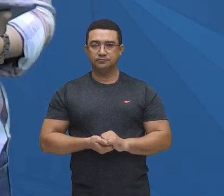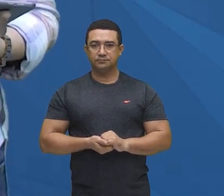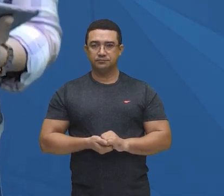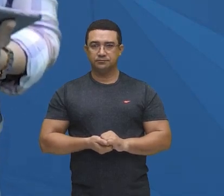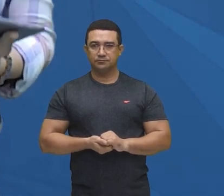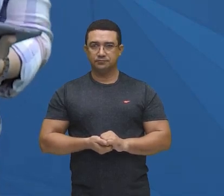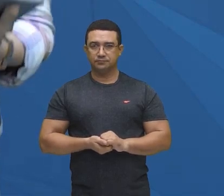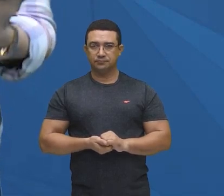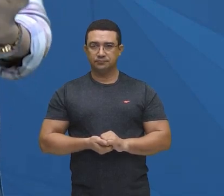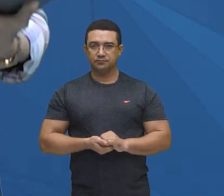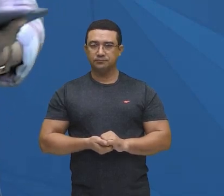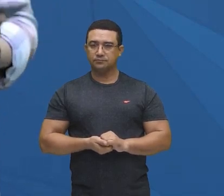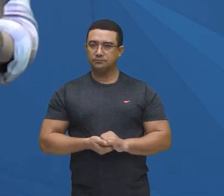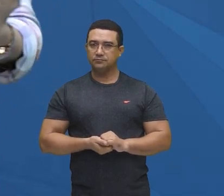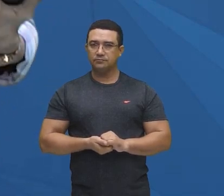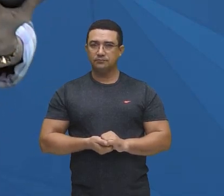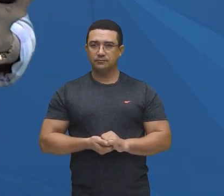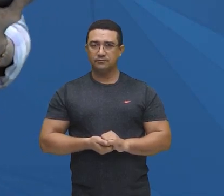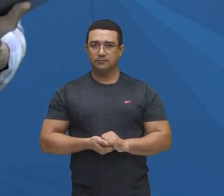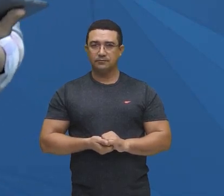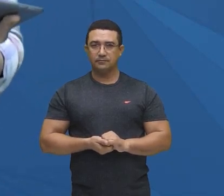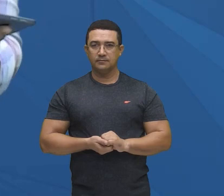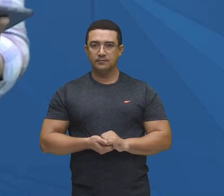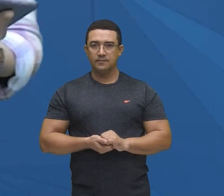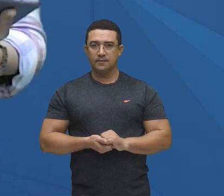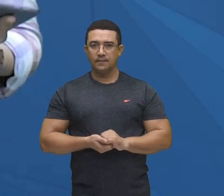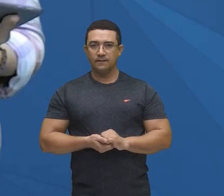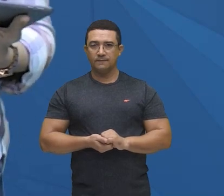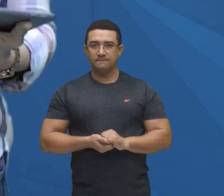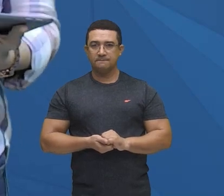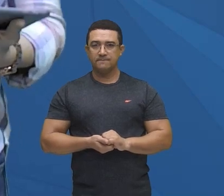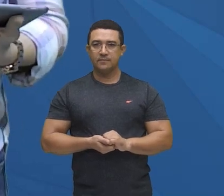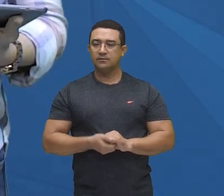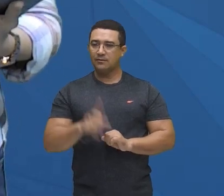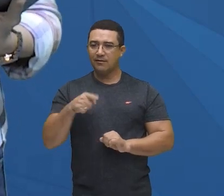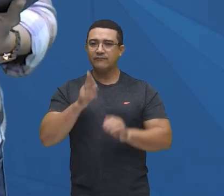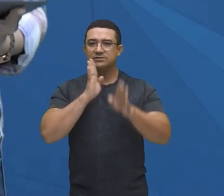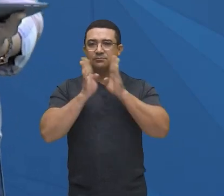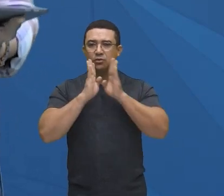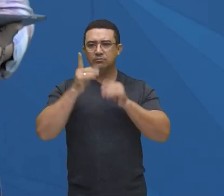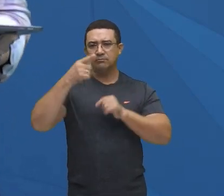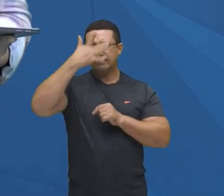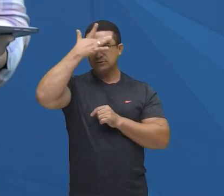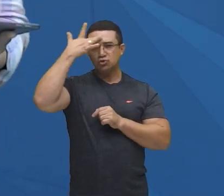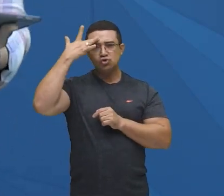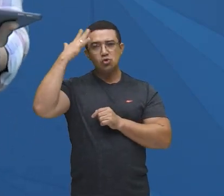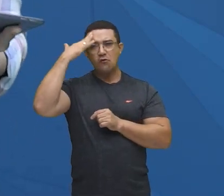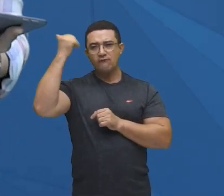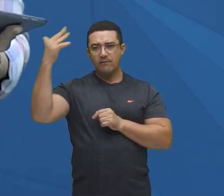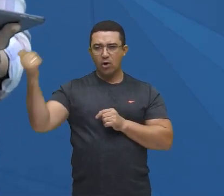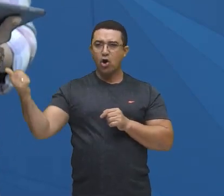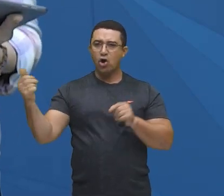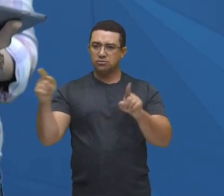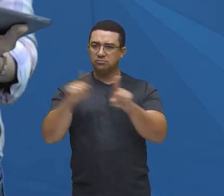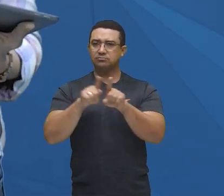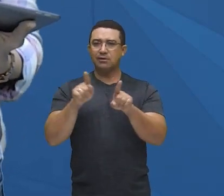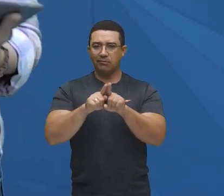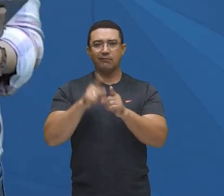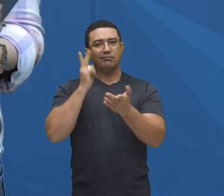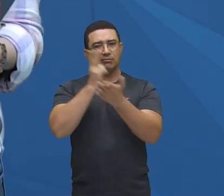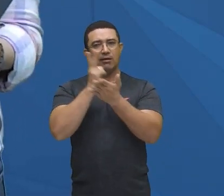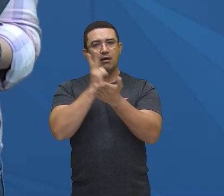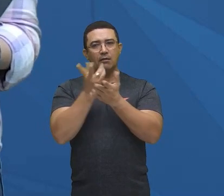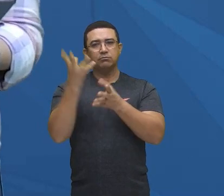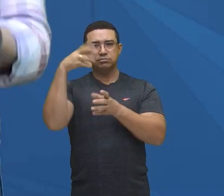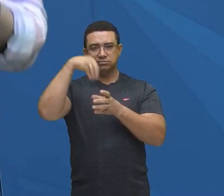fotos, vídeos, né? Ali faz aquela rede de pessoas, muitas pessoas famosas, né? Digital influencers estão presentes